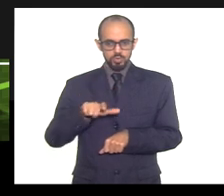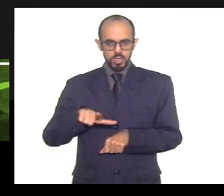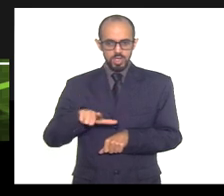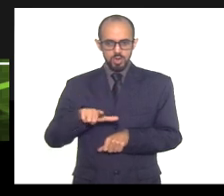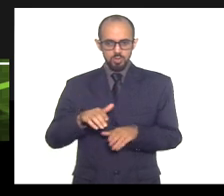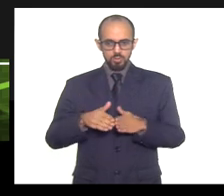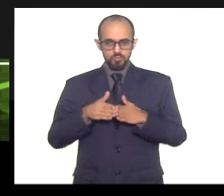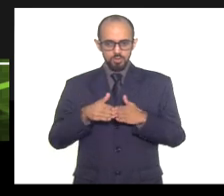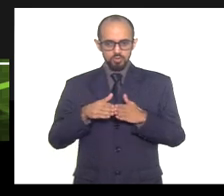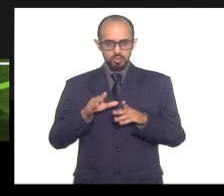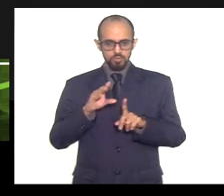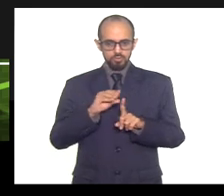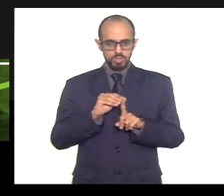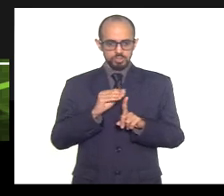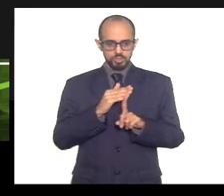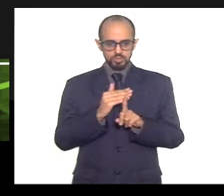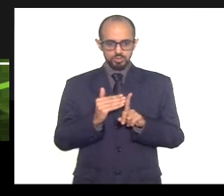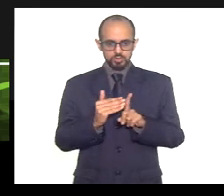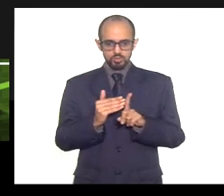por favor.